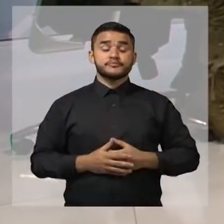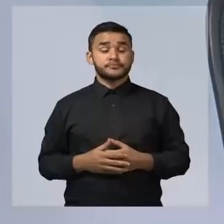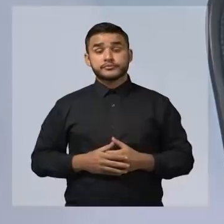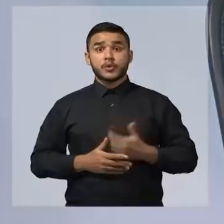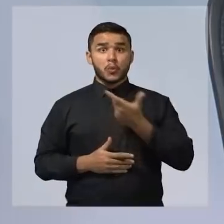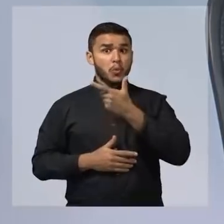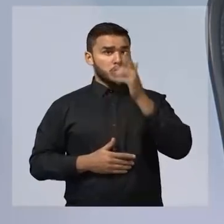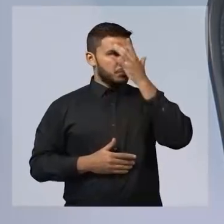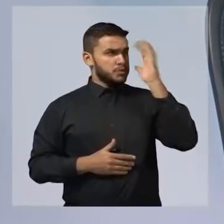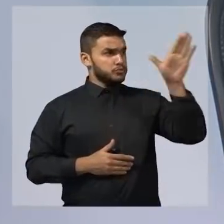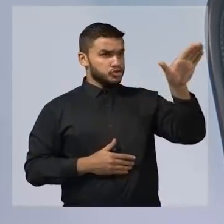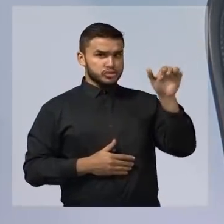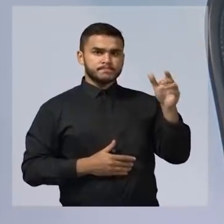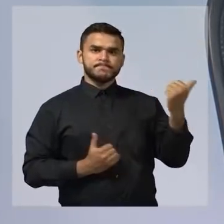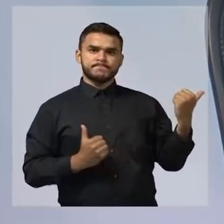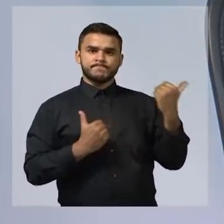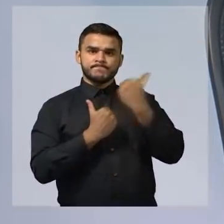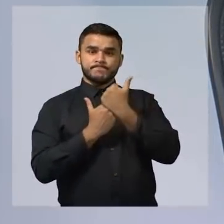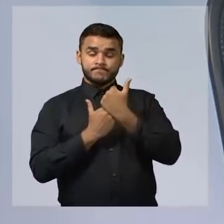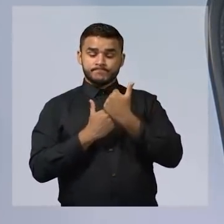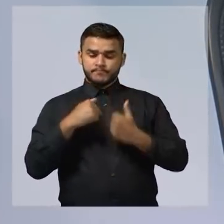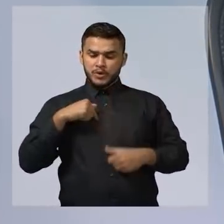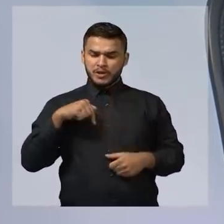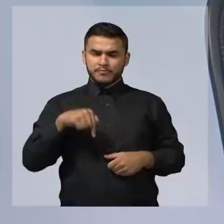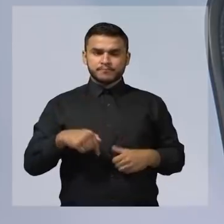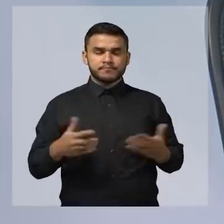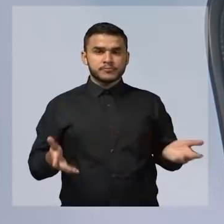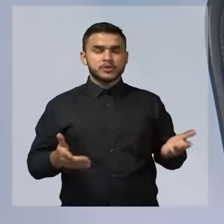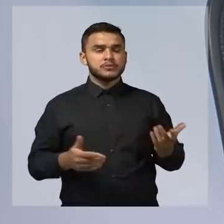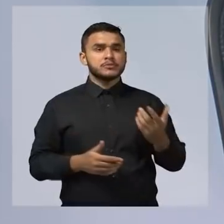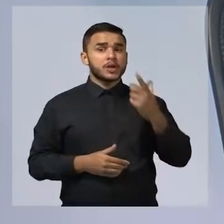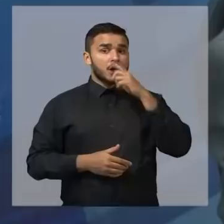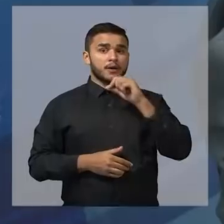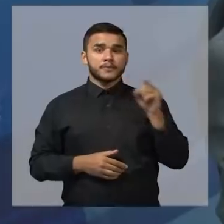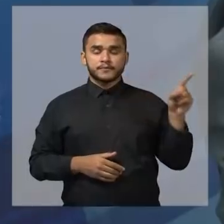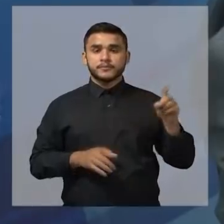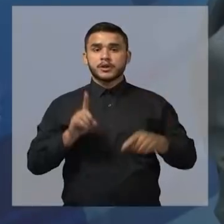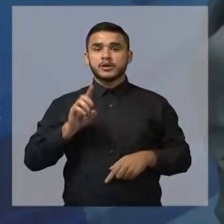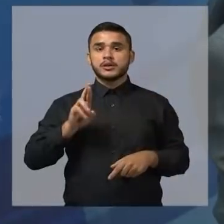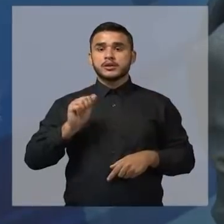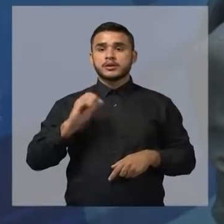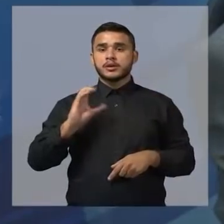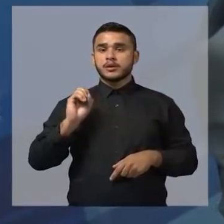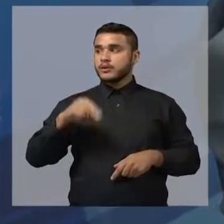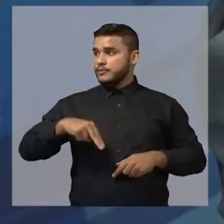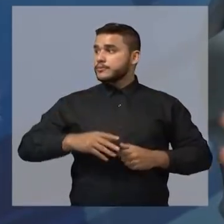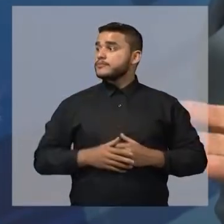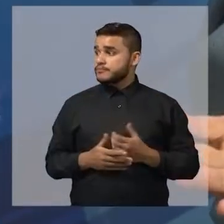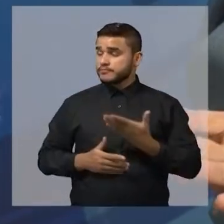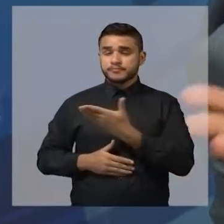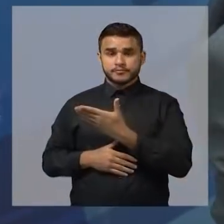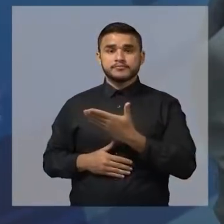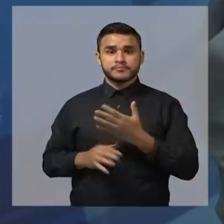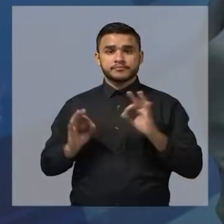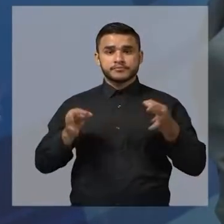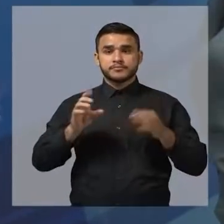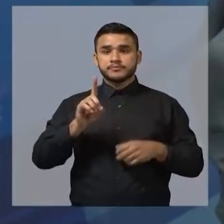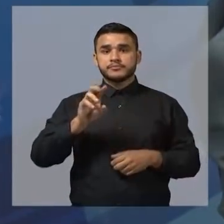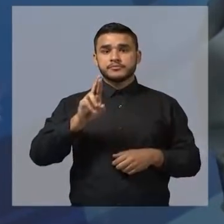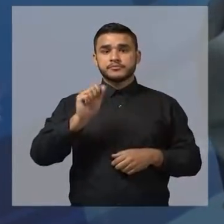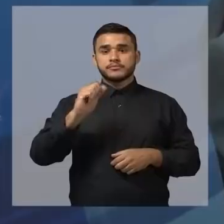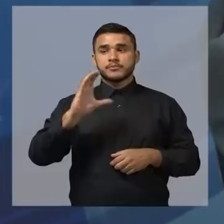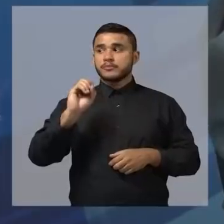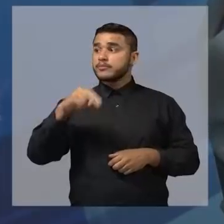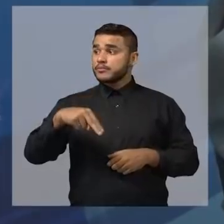duro, e ainda hoje se fala nele, sem saber da história, Drácon. E ainda hoje se diz a expressão draconiana.